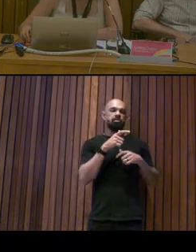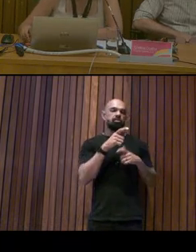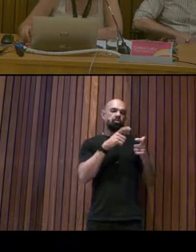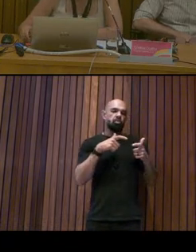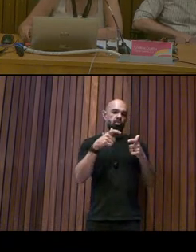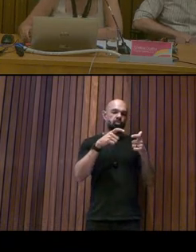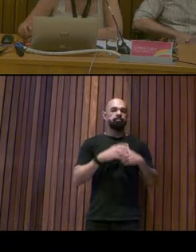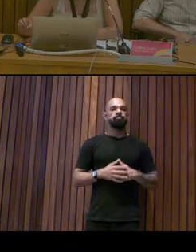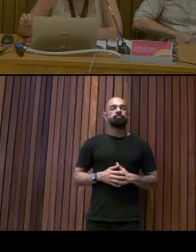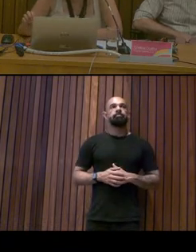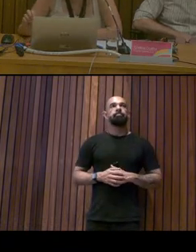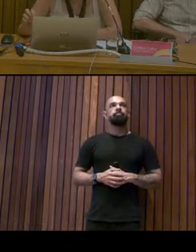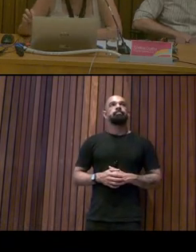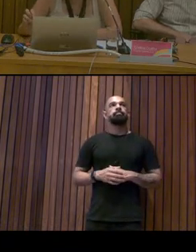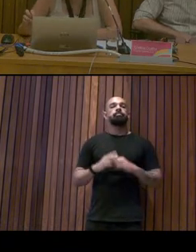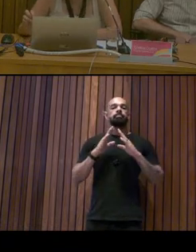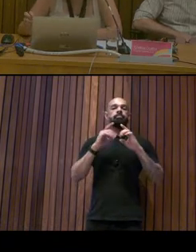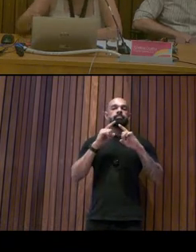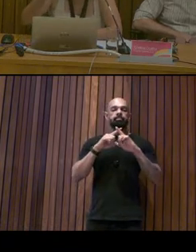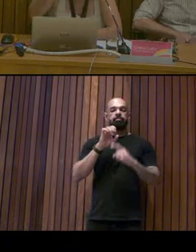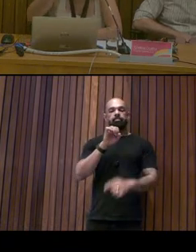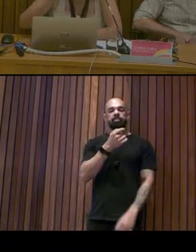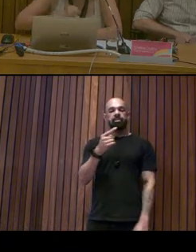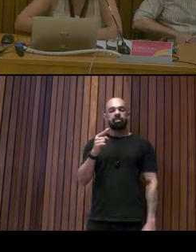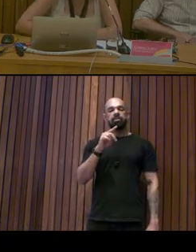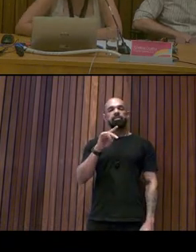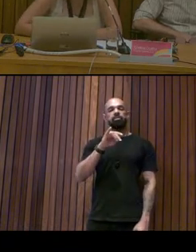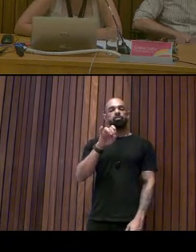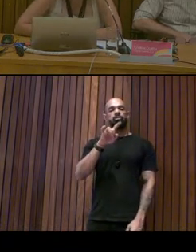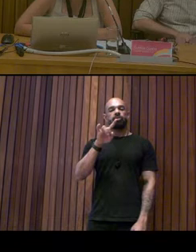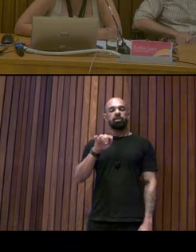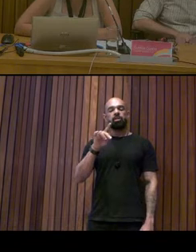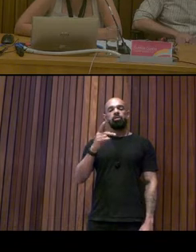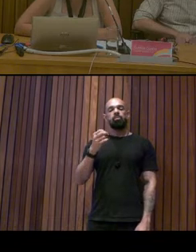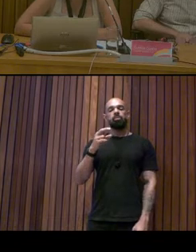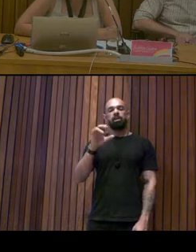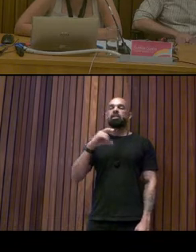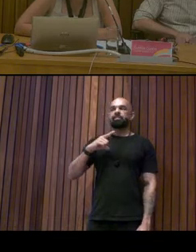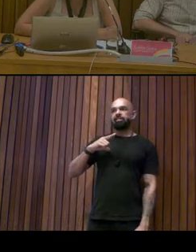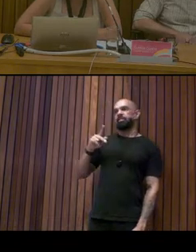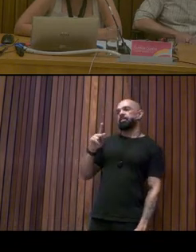É, na Capela São José Operário, que a gente tem aqui a Penha, né, como